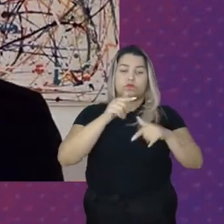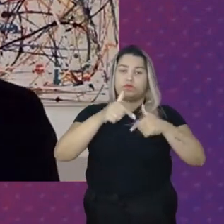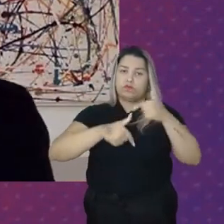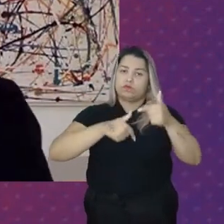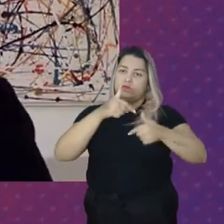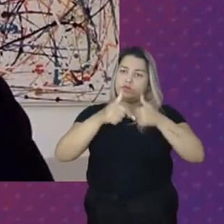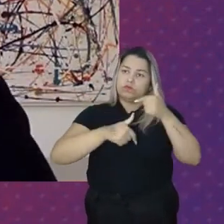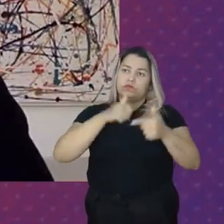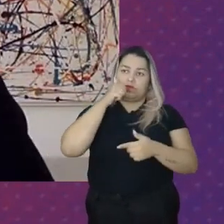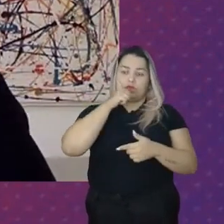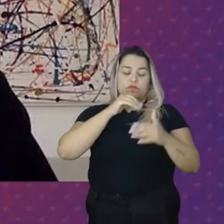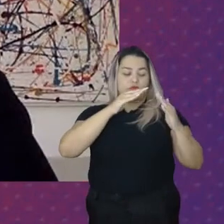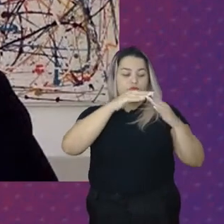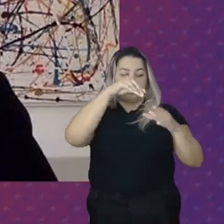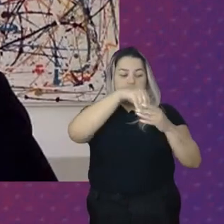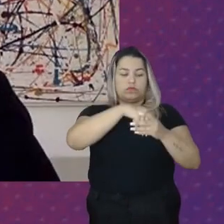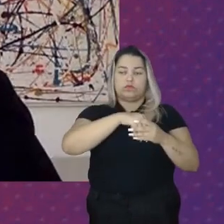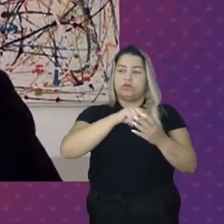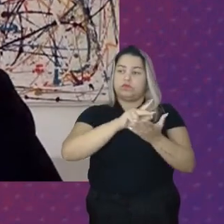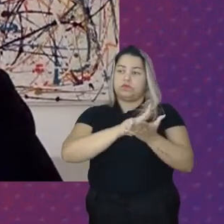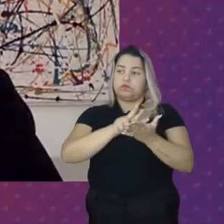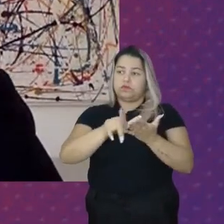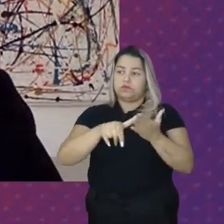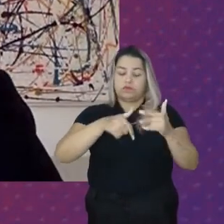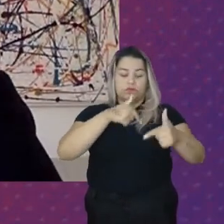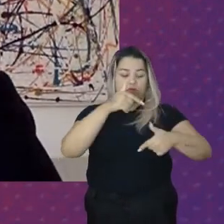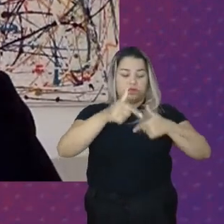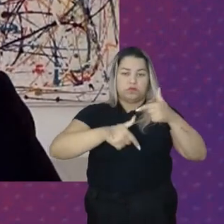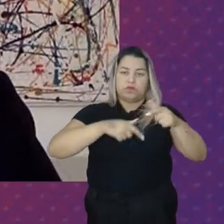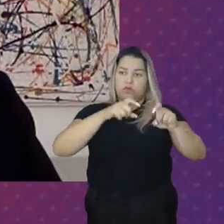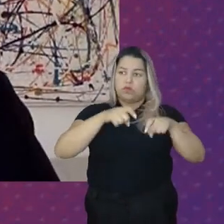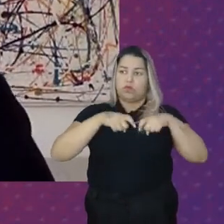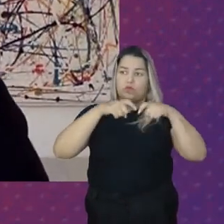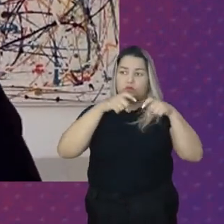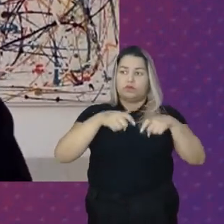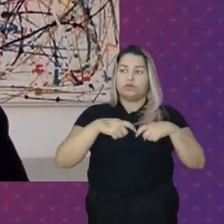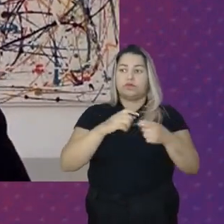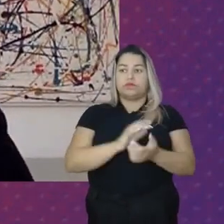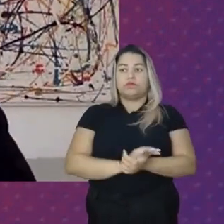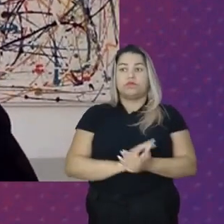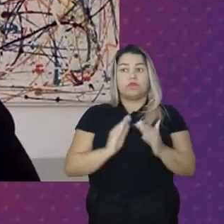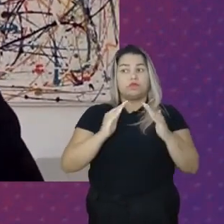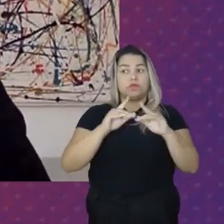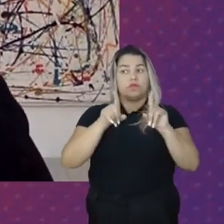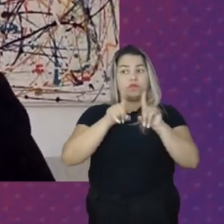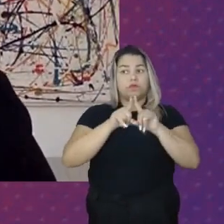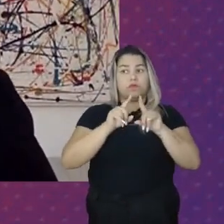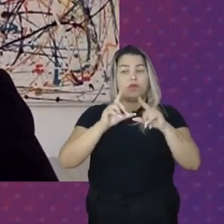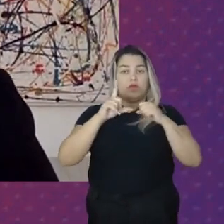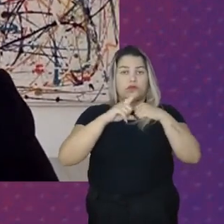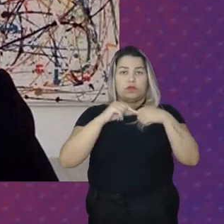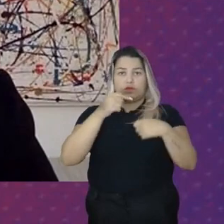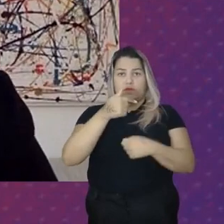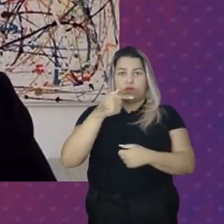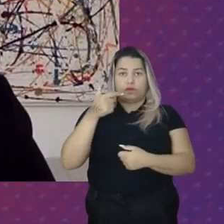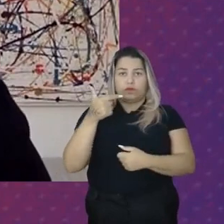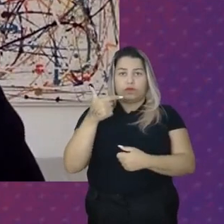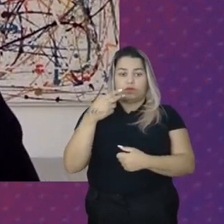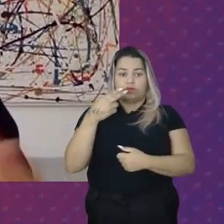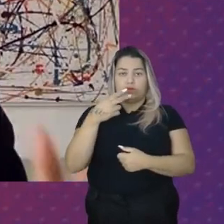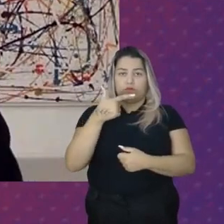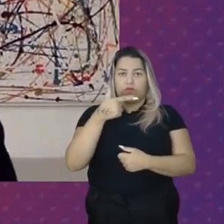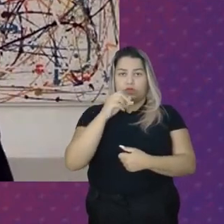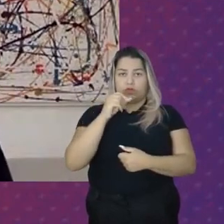trabalhadoras domésticas e os demais trabalhadores urbanos e rurais. A Emenda Constitucional 72 de